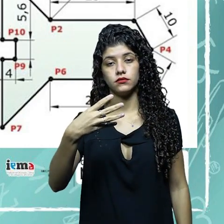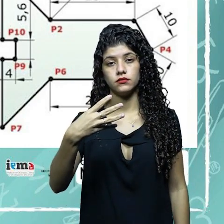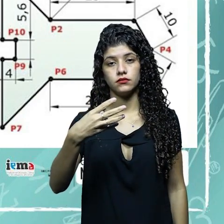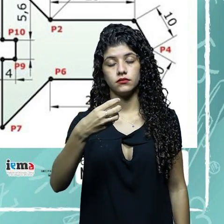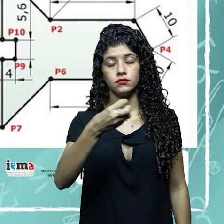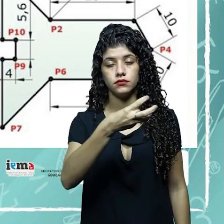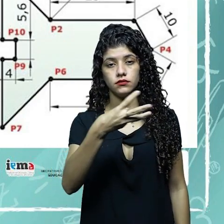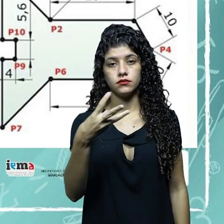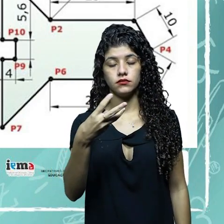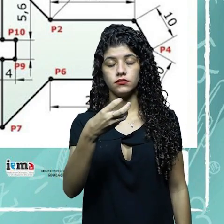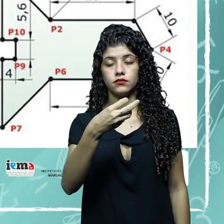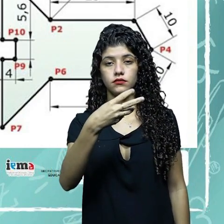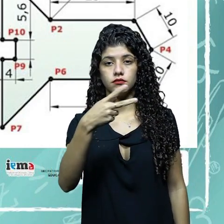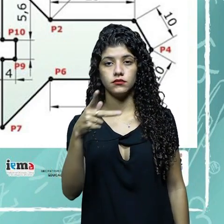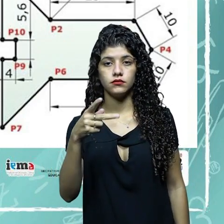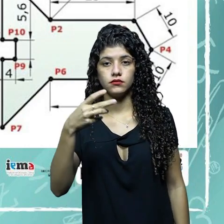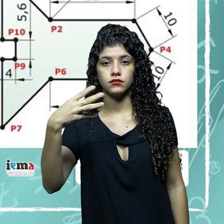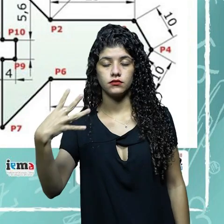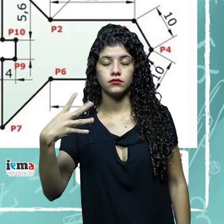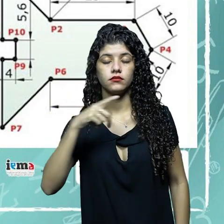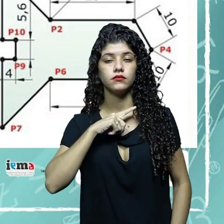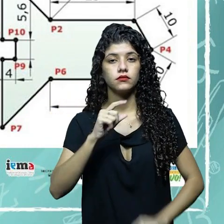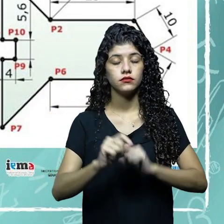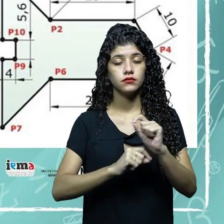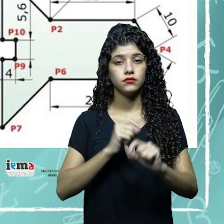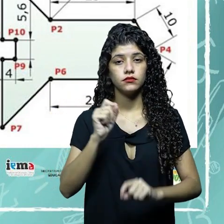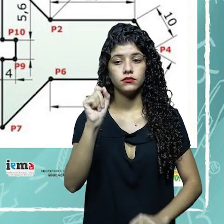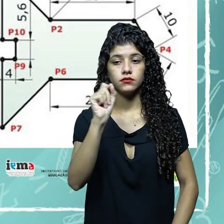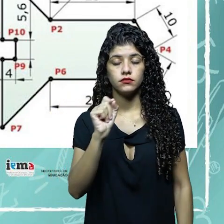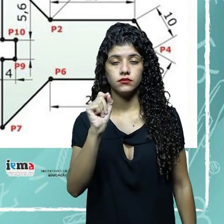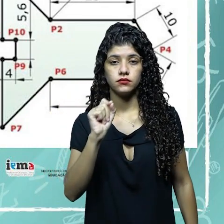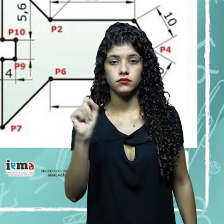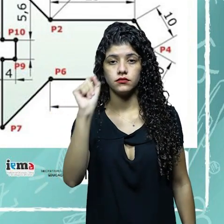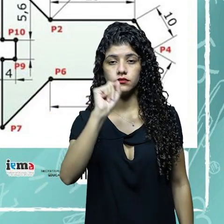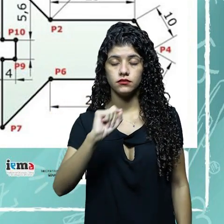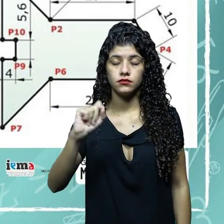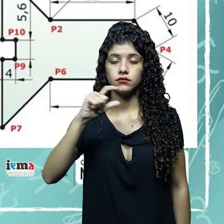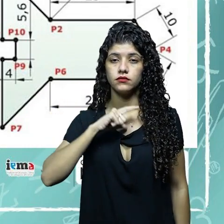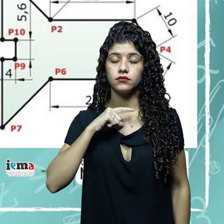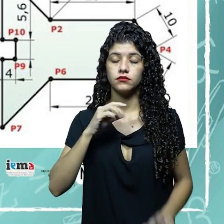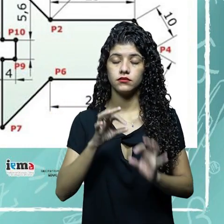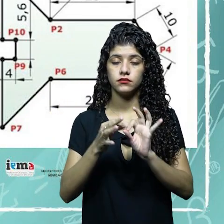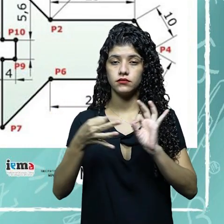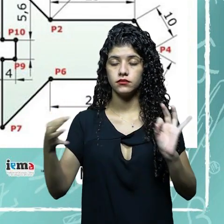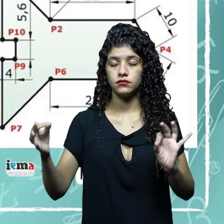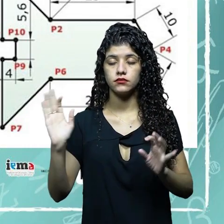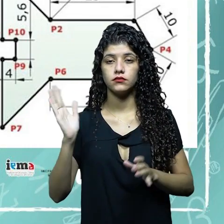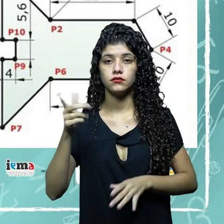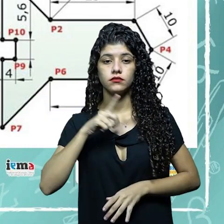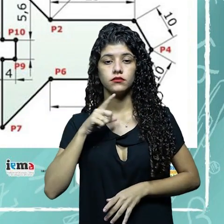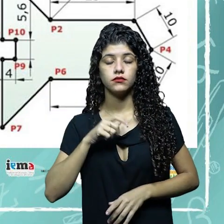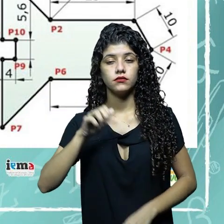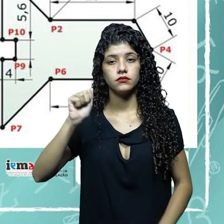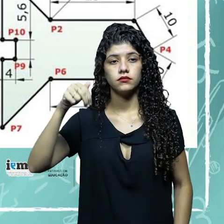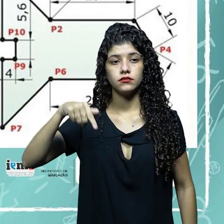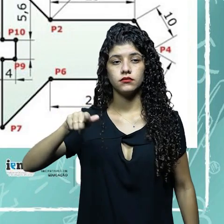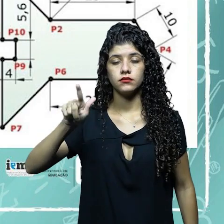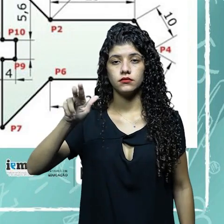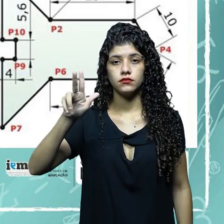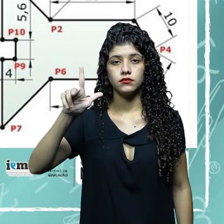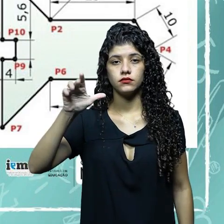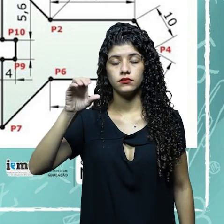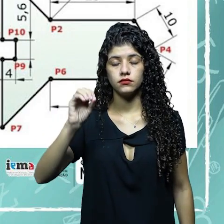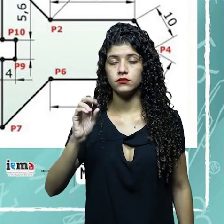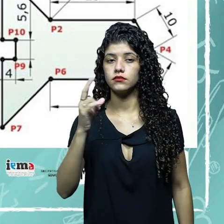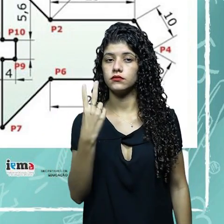ficou arroba, eu tenho já uma distância e tenho um ângulo aqui. Eu só preciso ter essas duas informações para usar a coordenada polar,